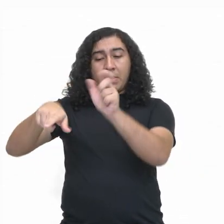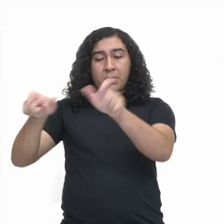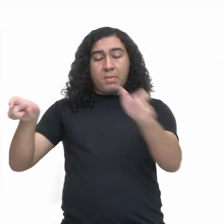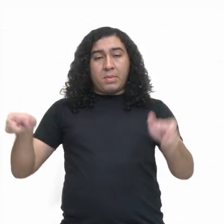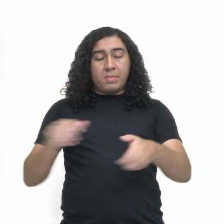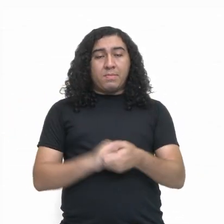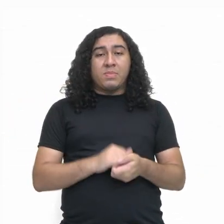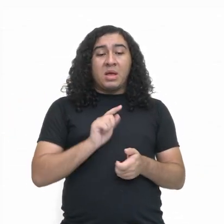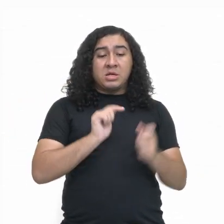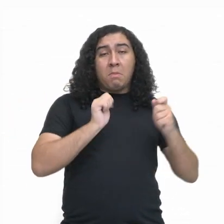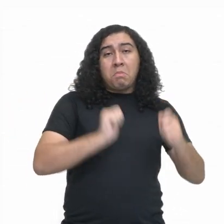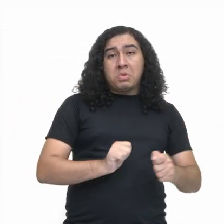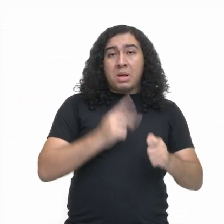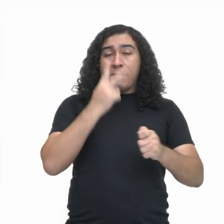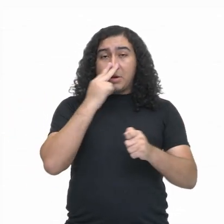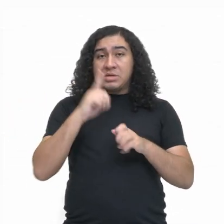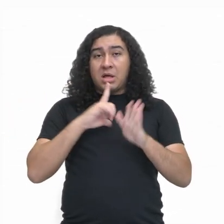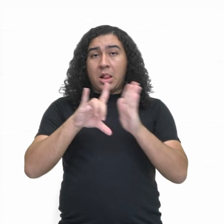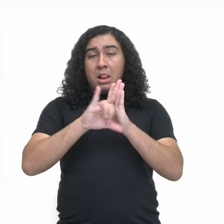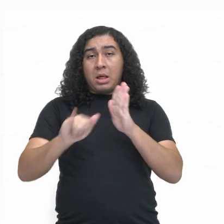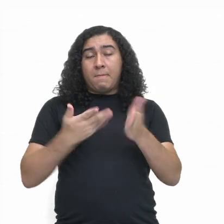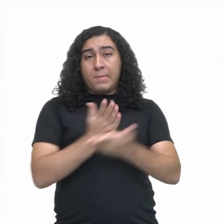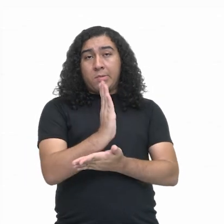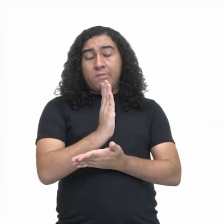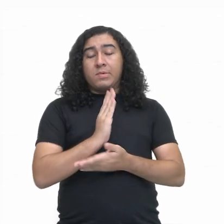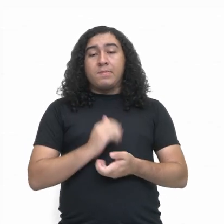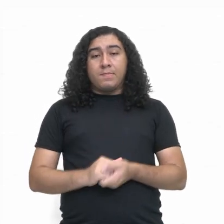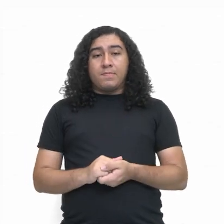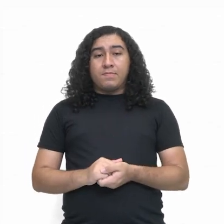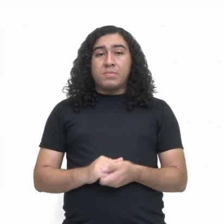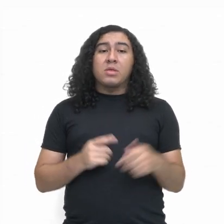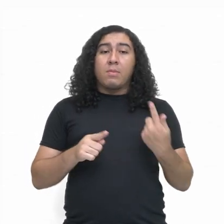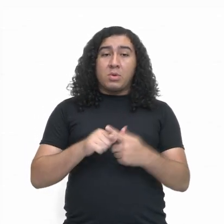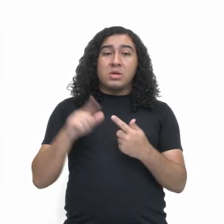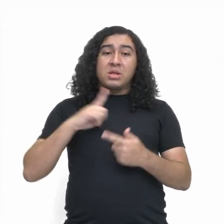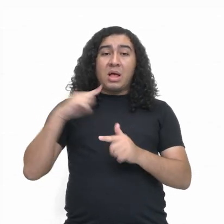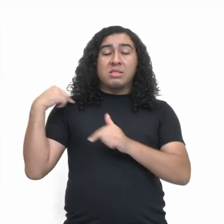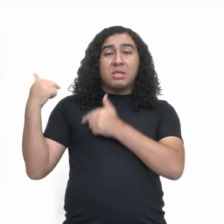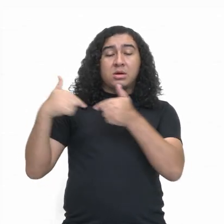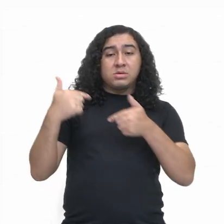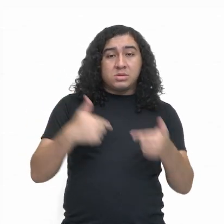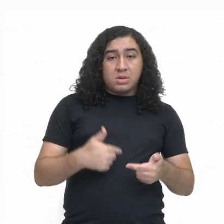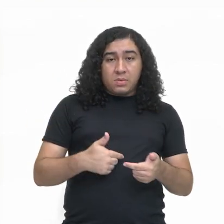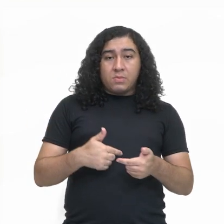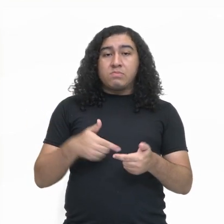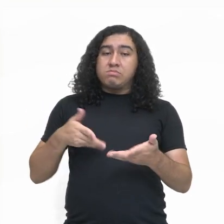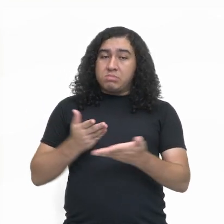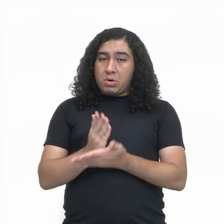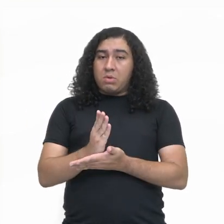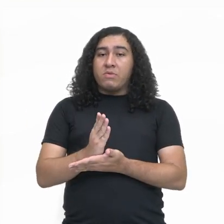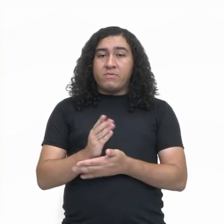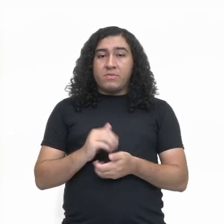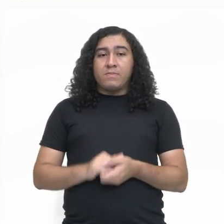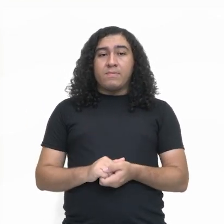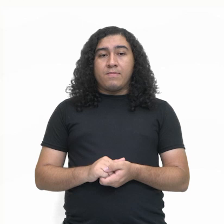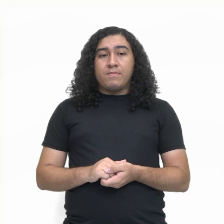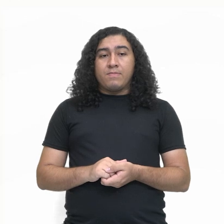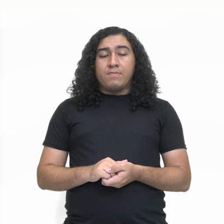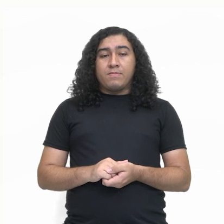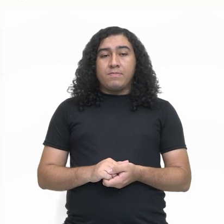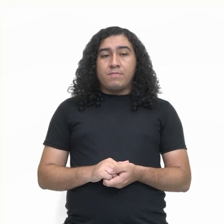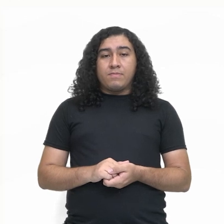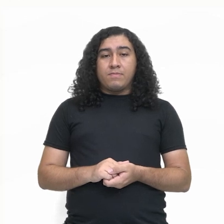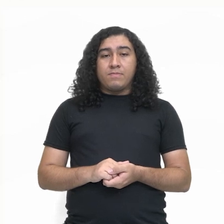poder ele foi legitimado, primeiro, pela tradição, tá? Aqui a nossa tradição, né,